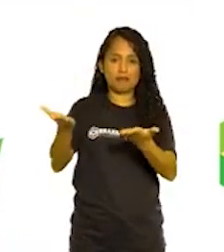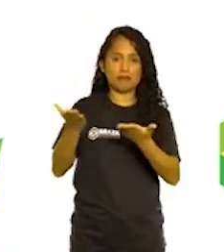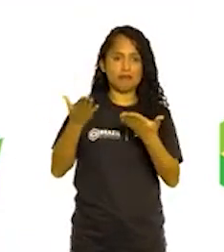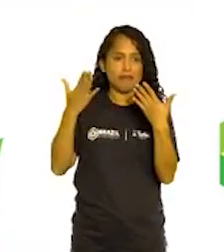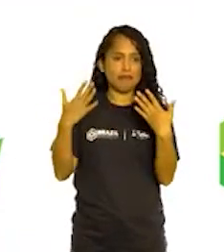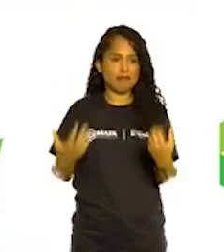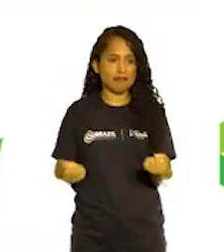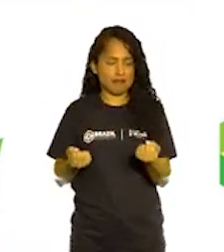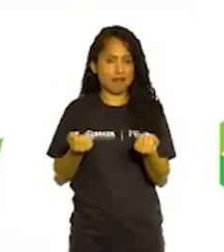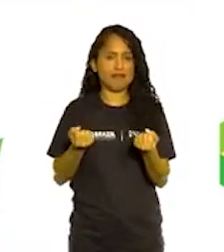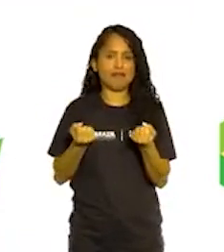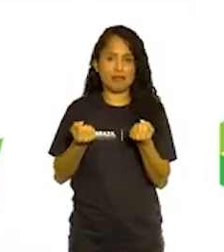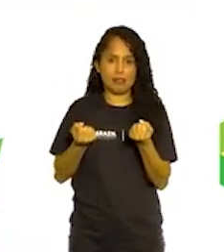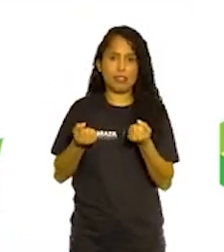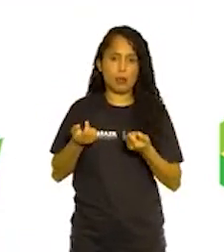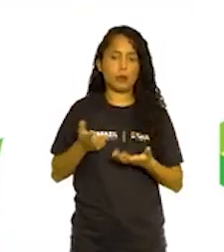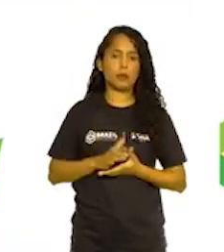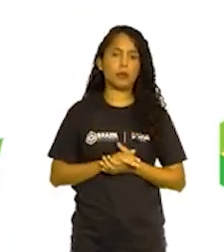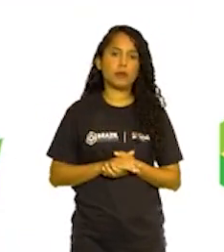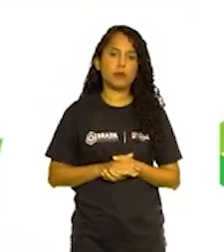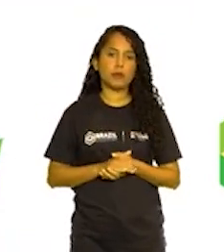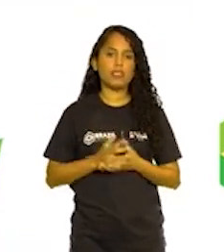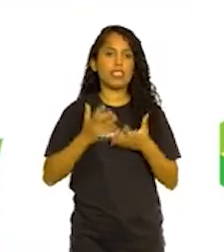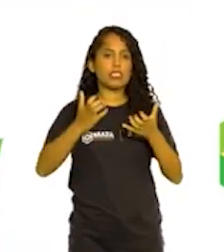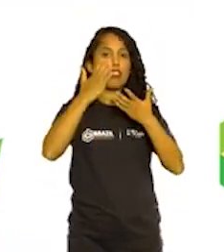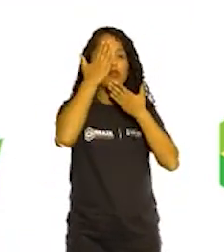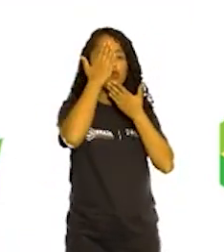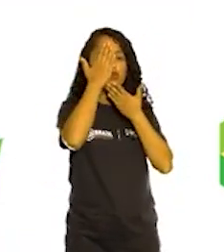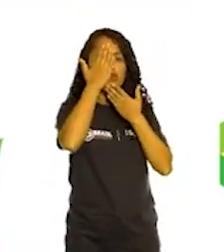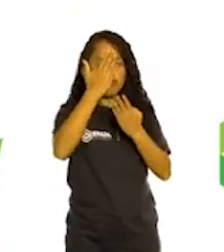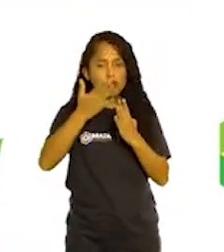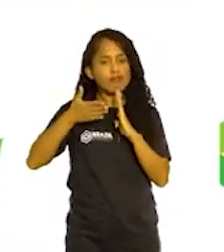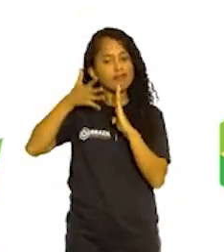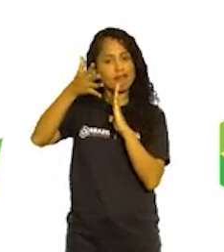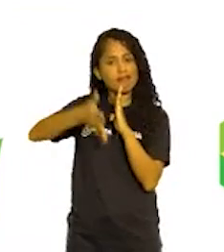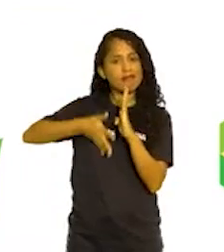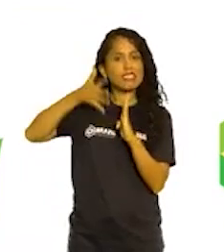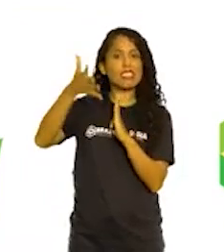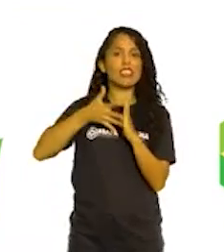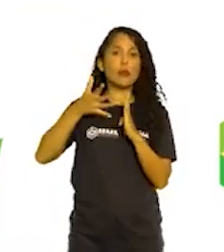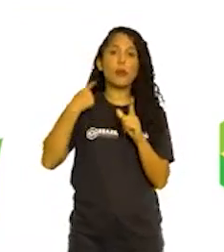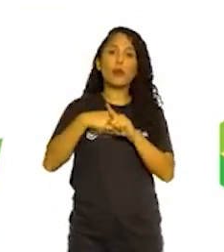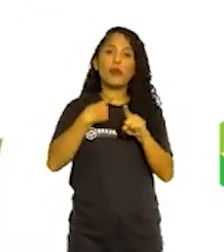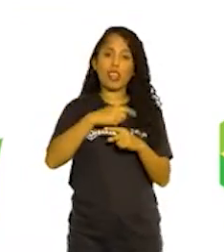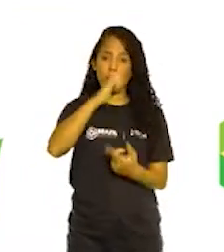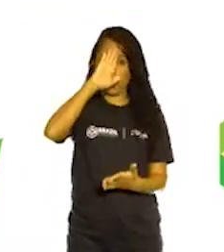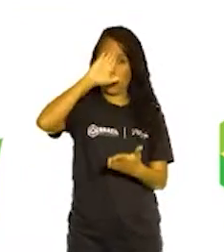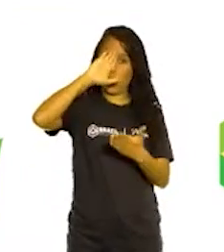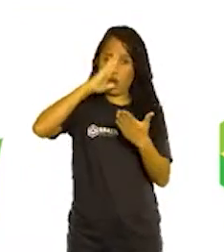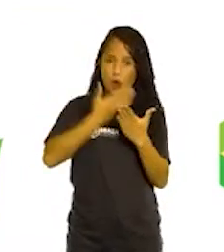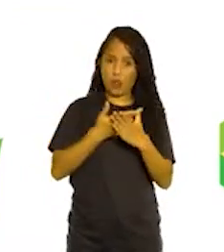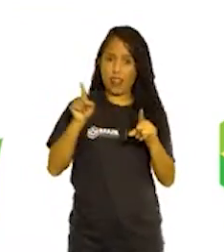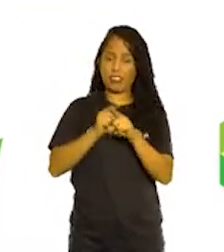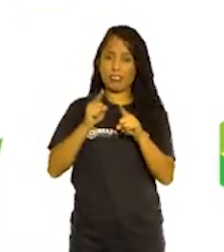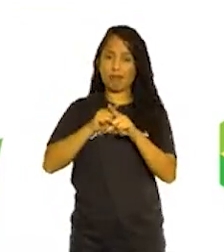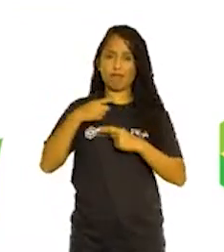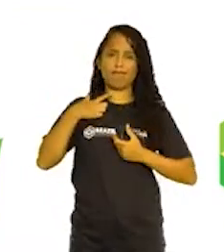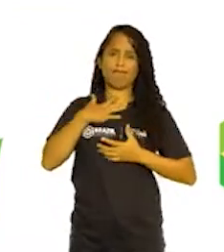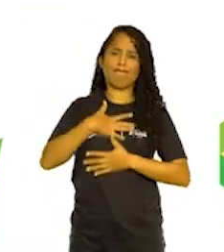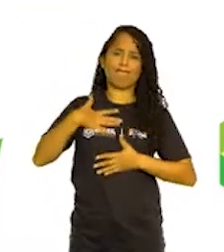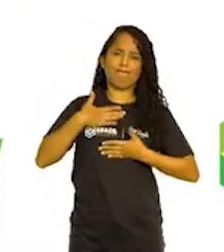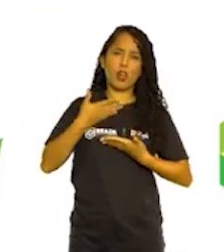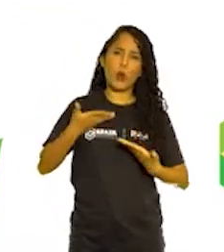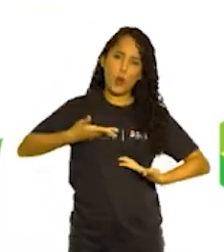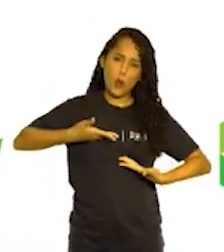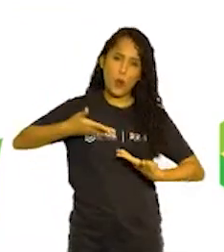Antes de qualquer coisa, gostaria de agradecer muito à Brasil Conference pela confiança, por esse honroso convite para debater um tema